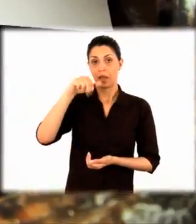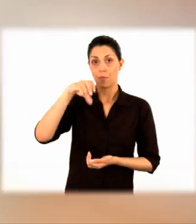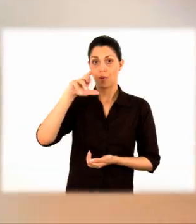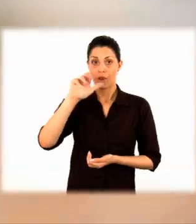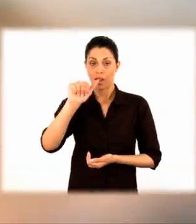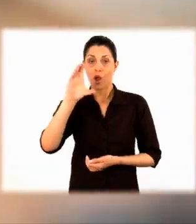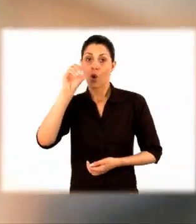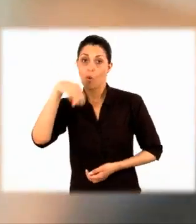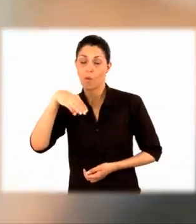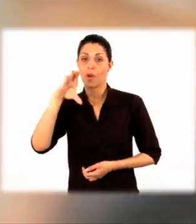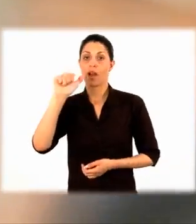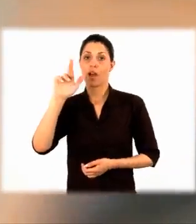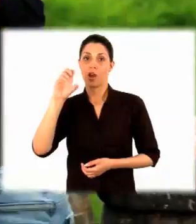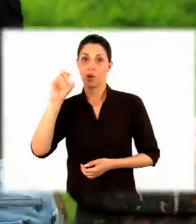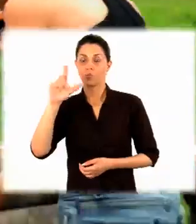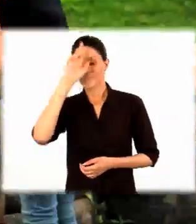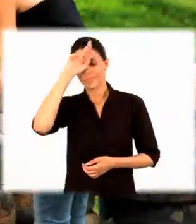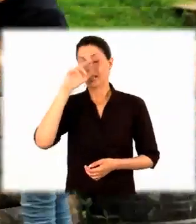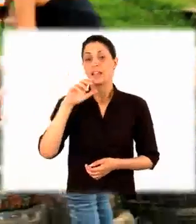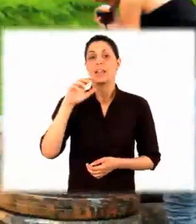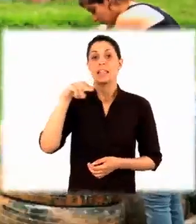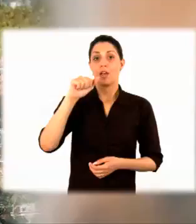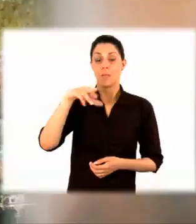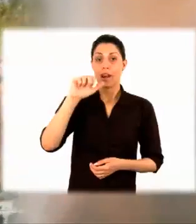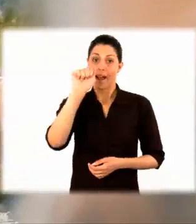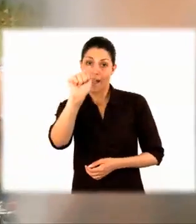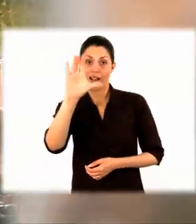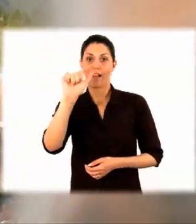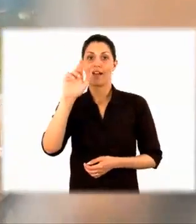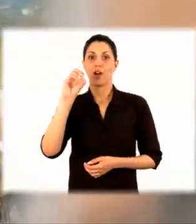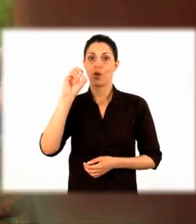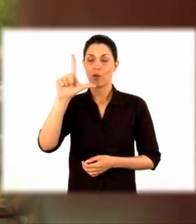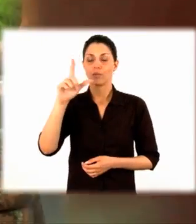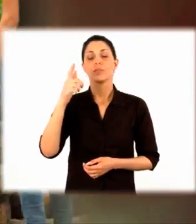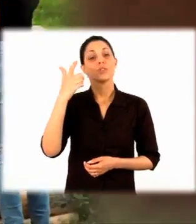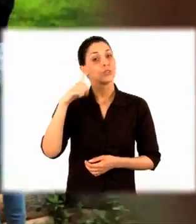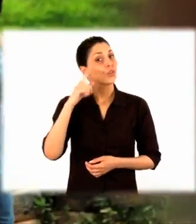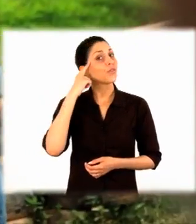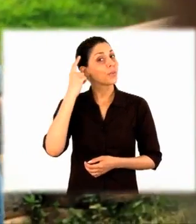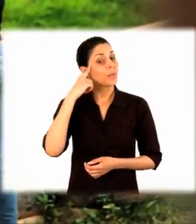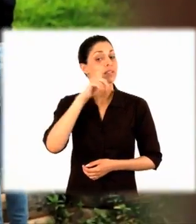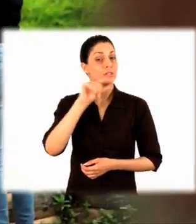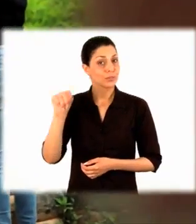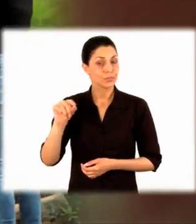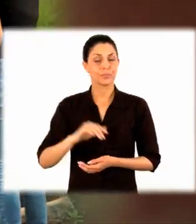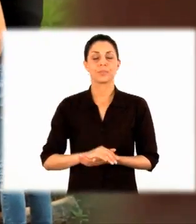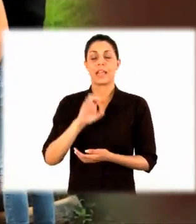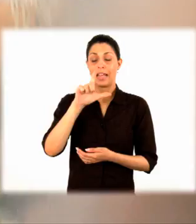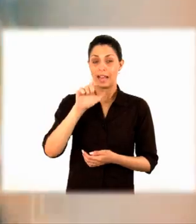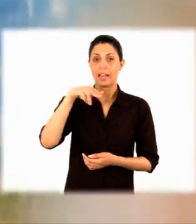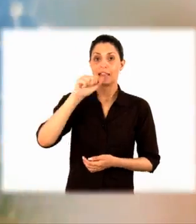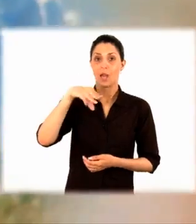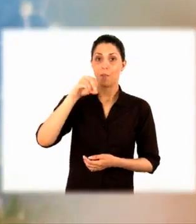Ele namora com Carol. Minto, ele namora a Carol. Repita a sua escolha, por